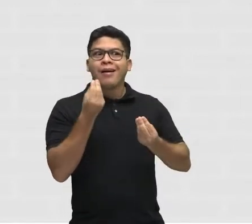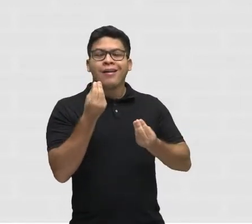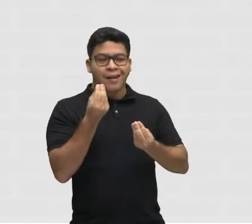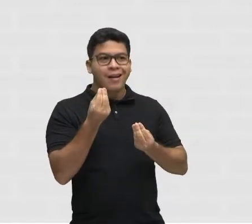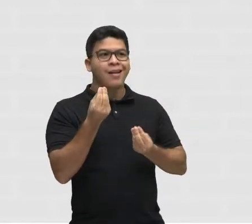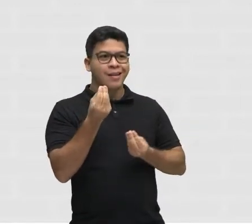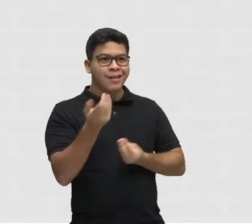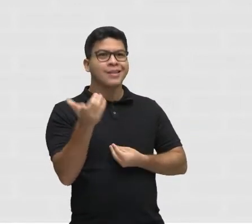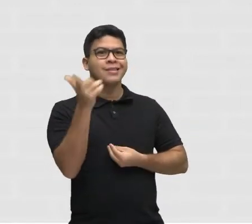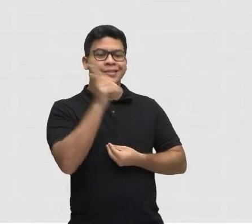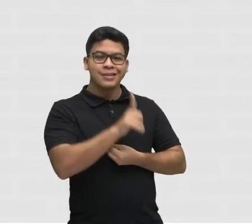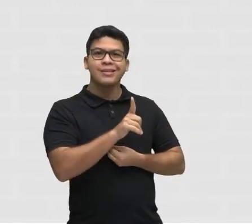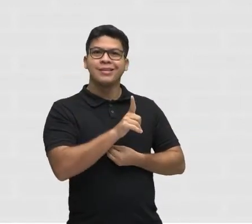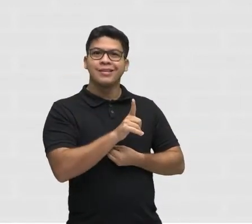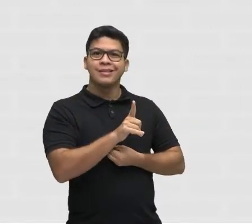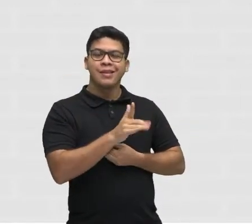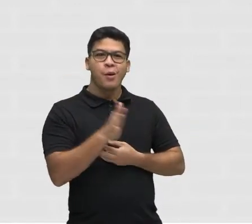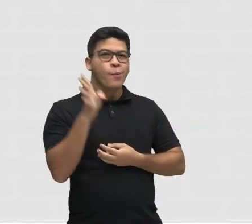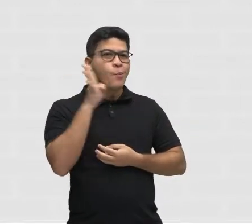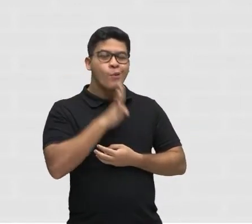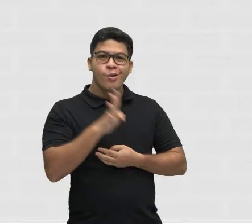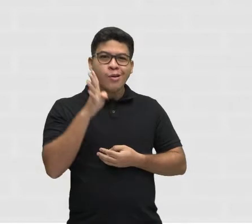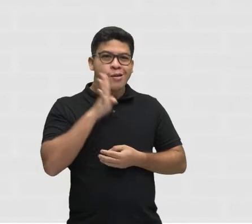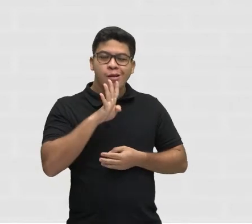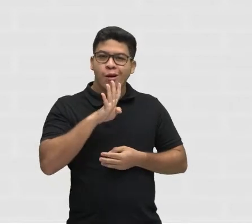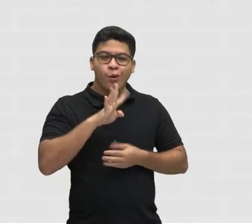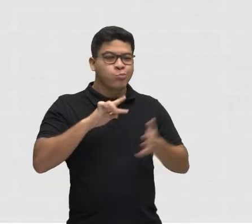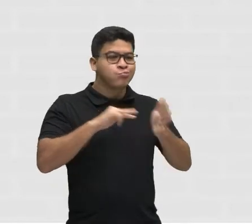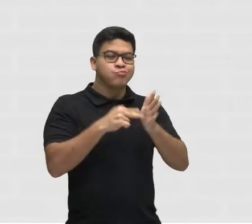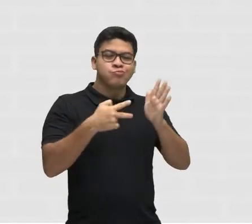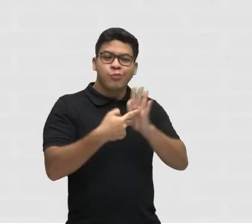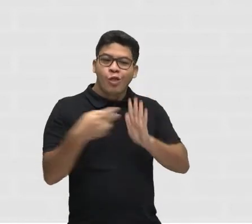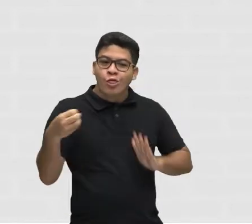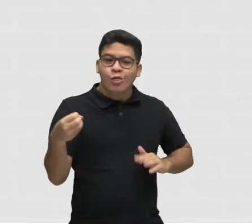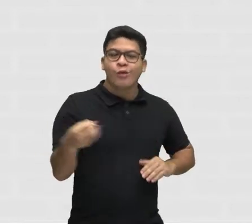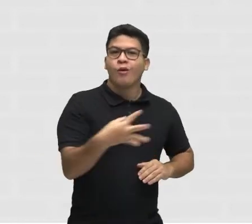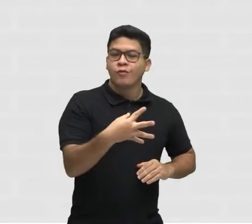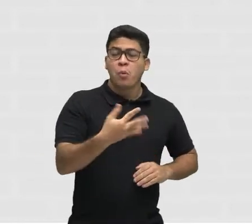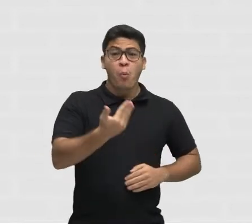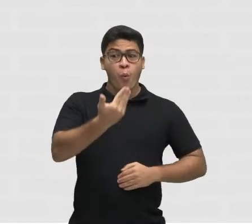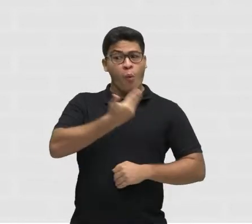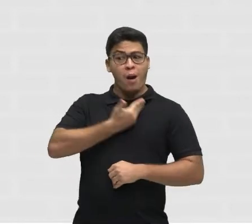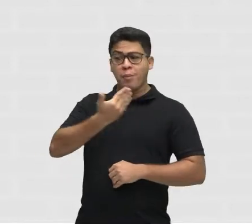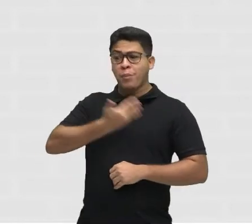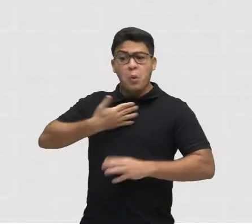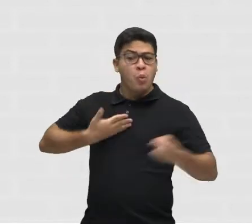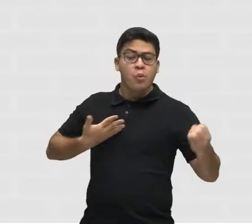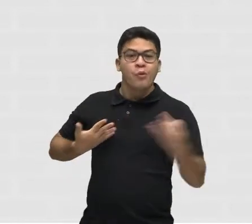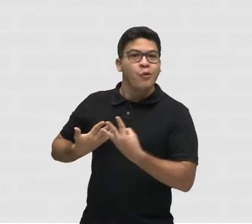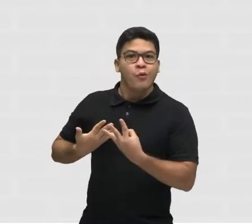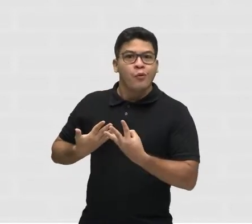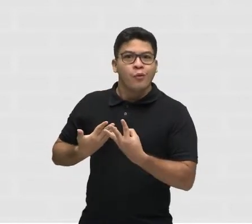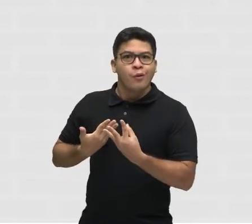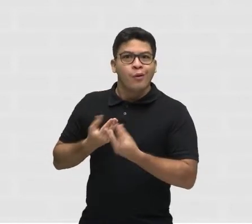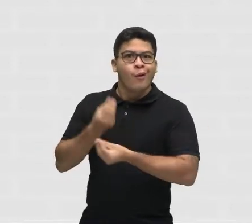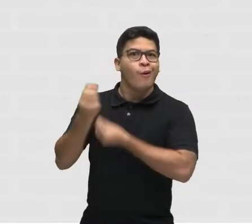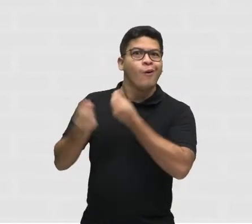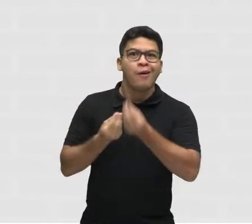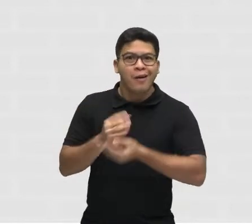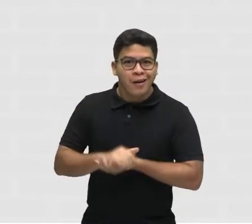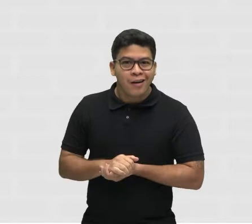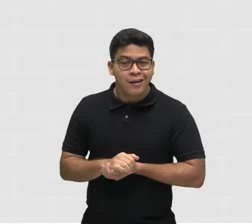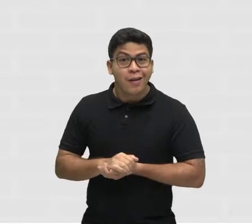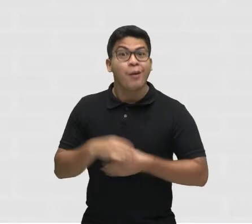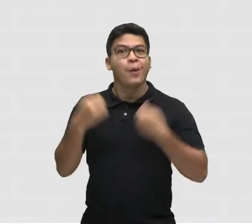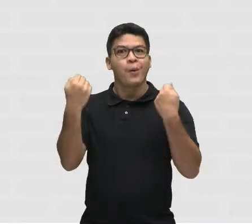música deu um sentido novo para mim. Né, uma pessoa nova, uma amizade nova. Caramba, que amigo bom, que bom que eu estou aqui para conhecer, para